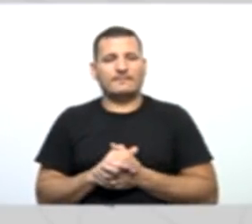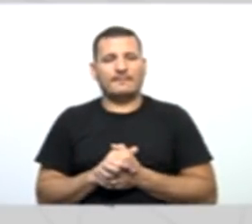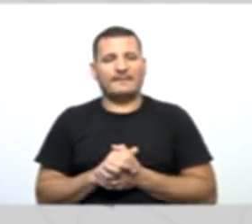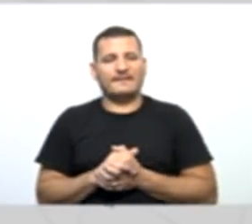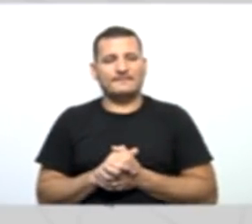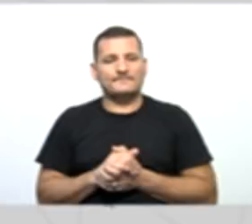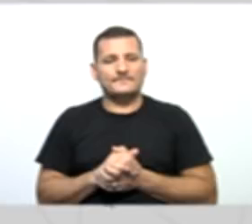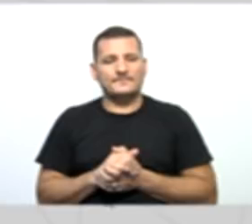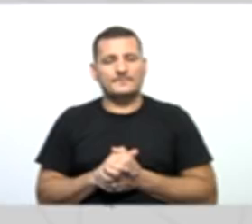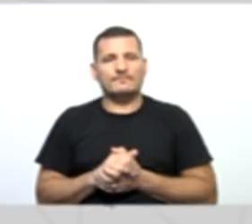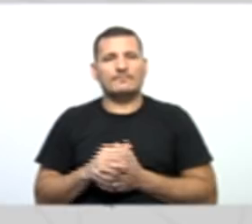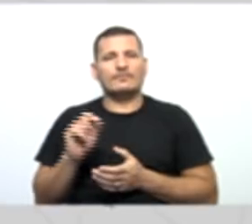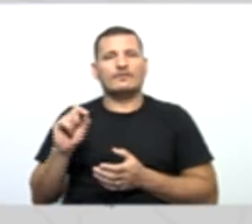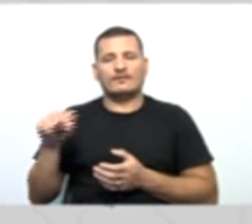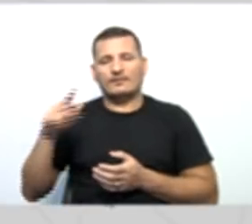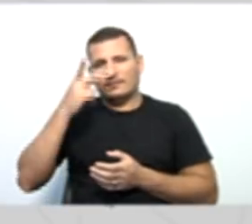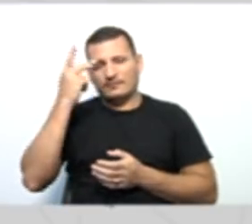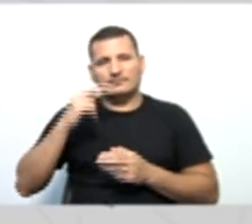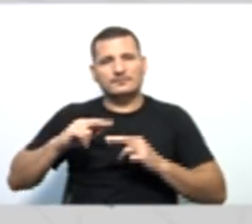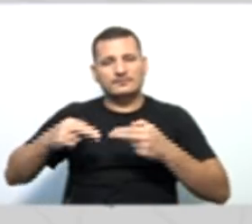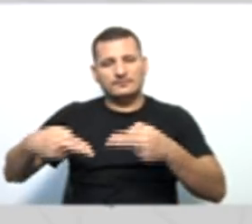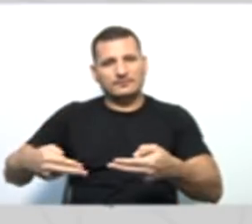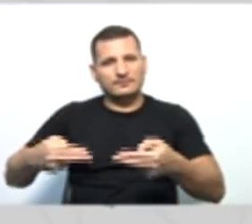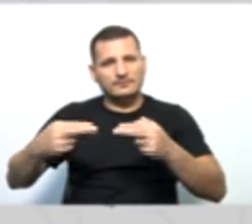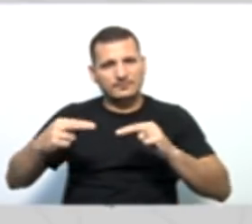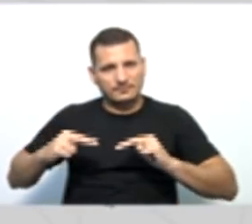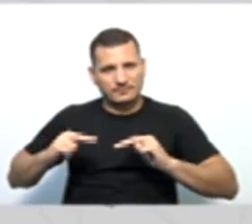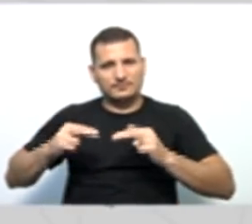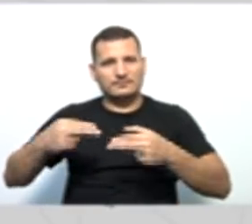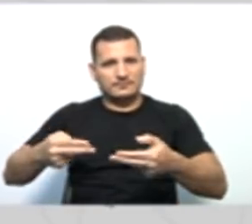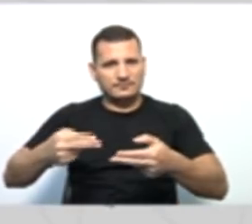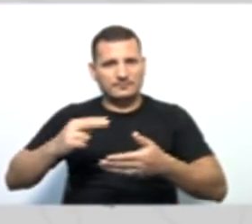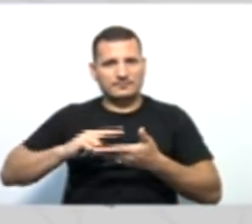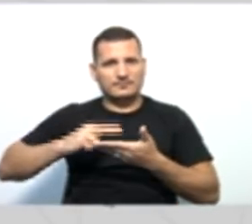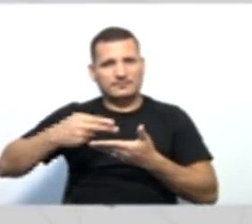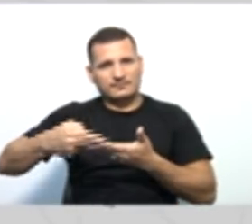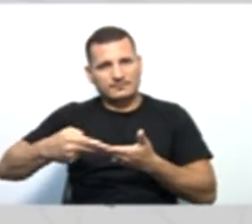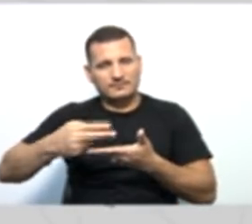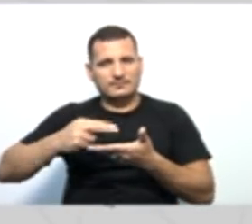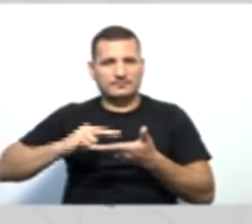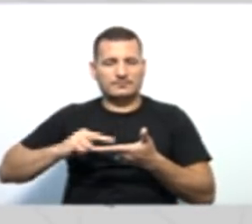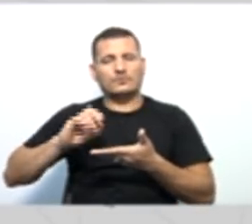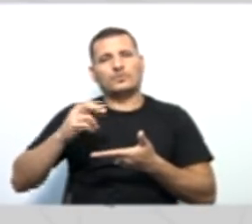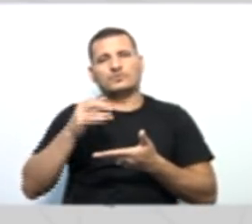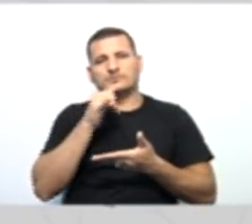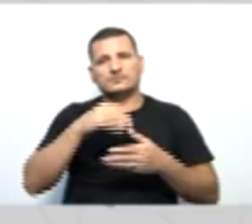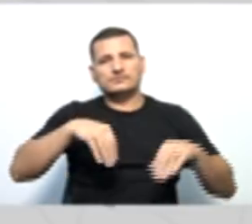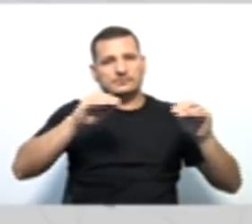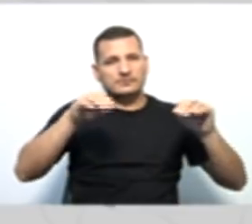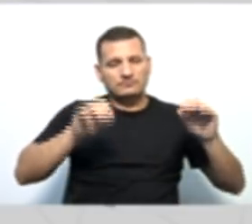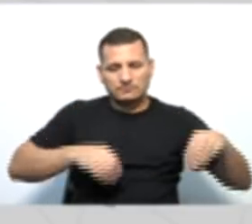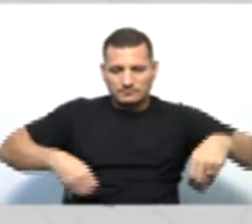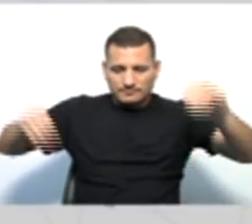deve-se rolar a vítima no chão para abafar as chamas, ou se você tiver algum cobertor, joga em cima também para abafar, tá